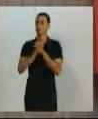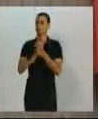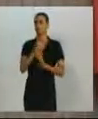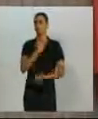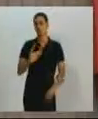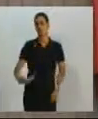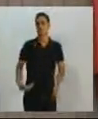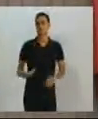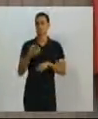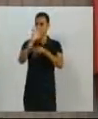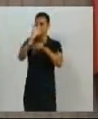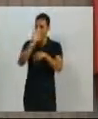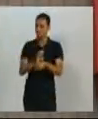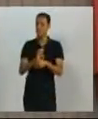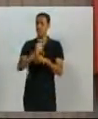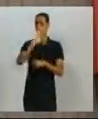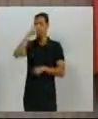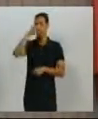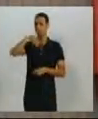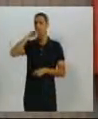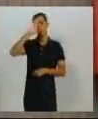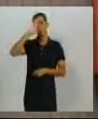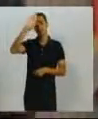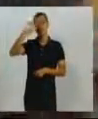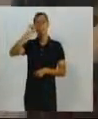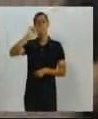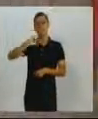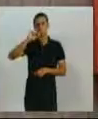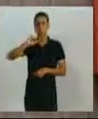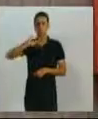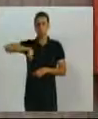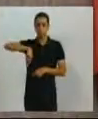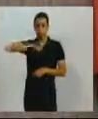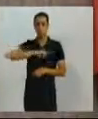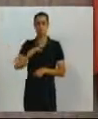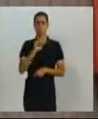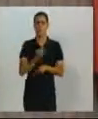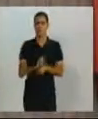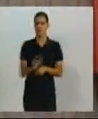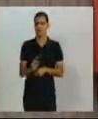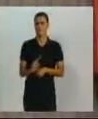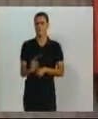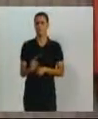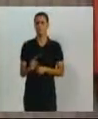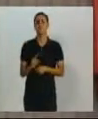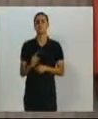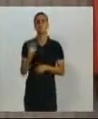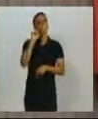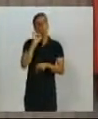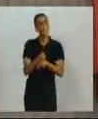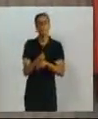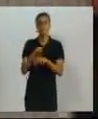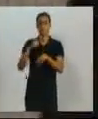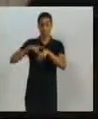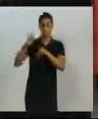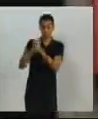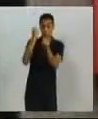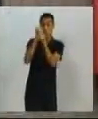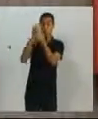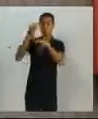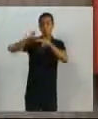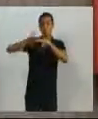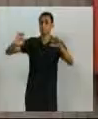E acima de tudo fazer coro para que a gente não pare no final dessa obra com os investimentos na